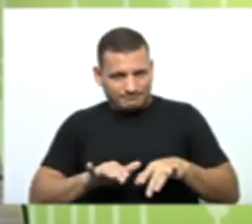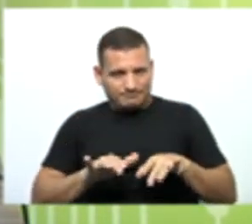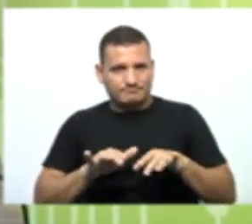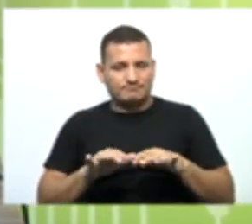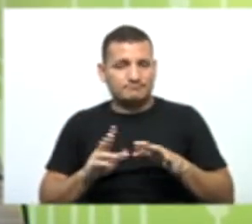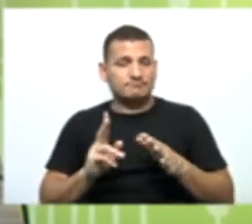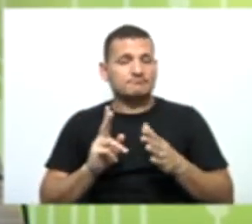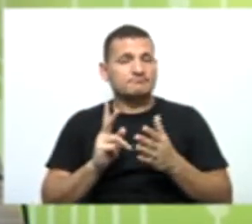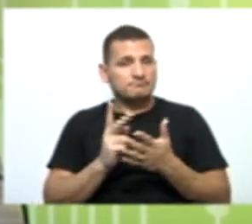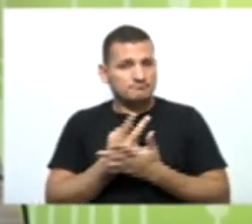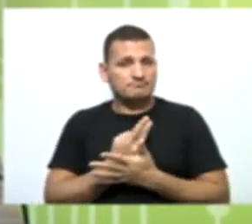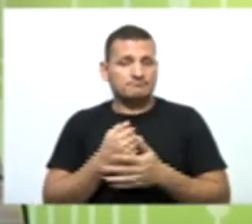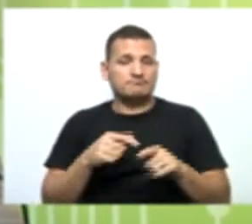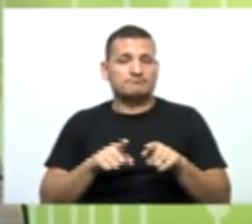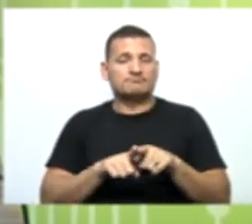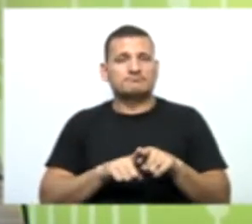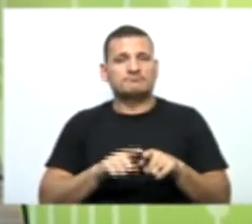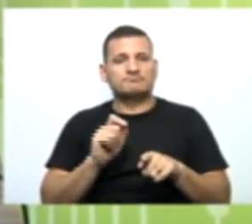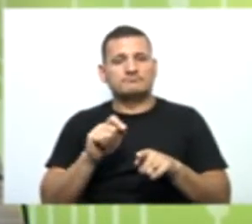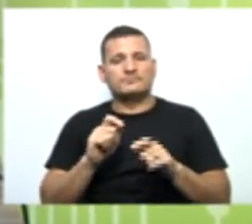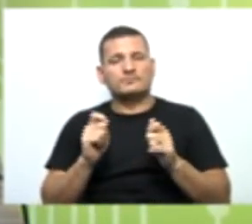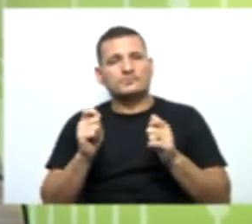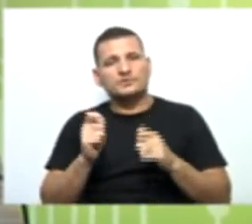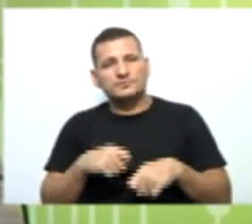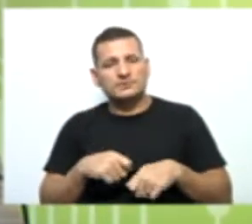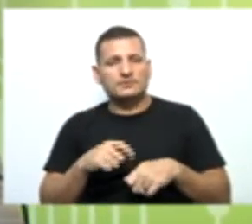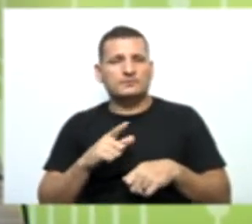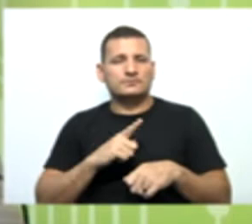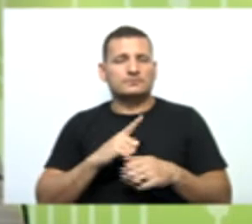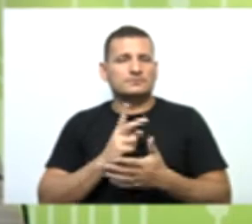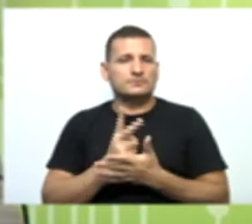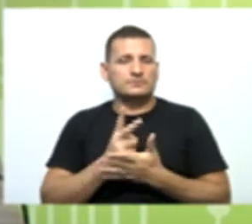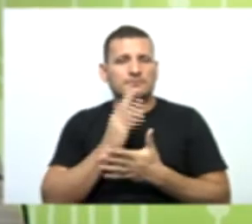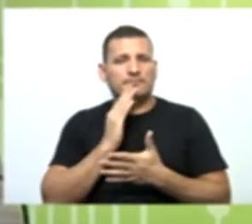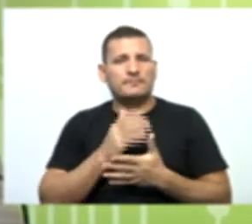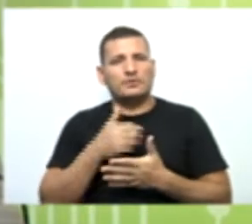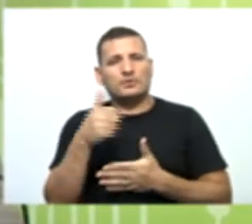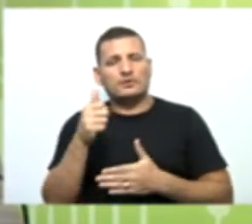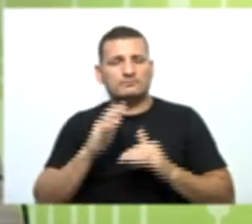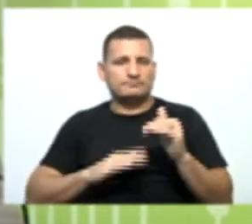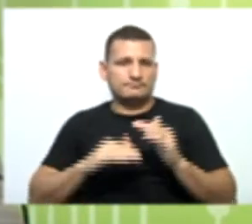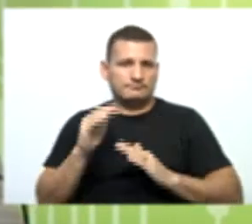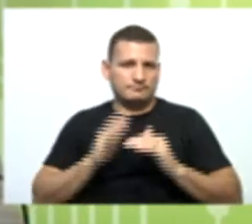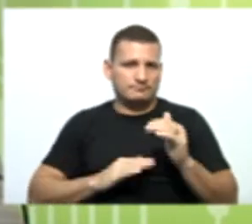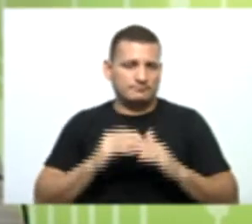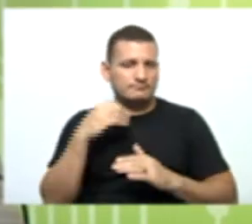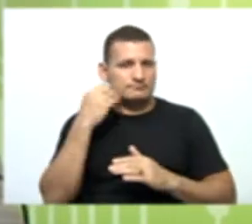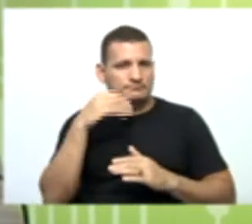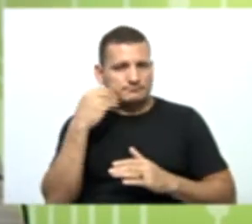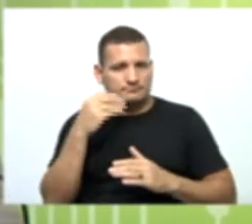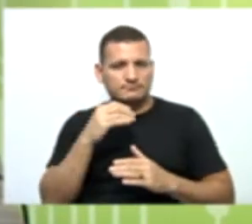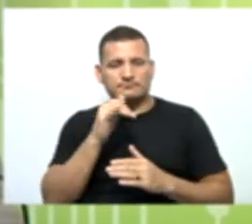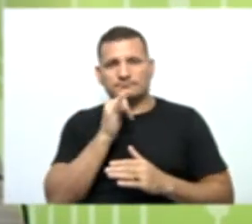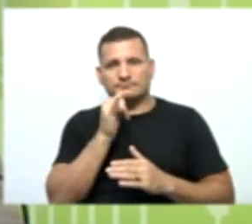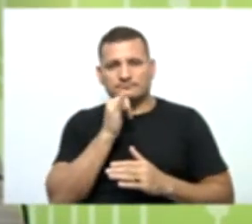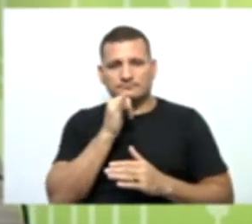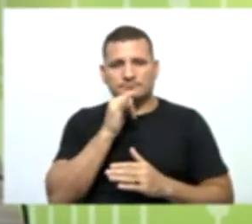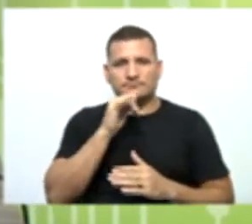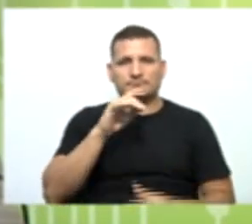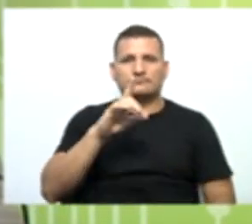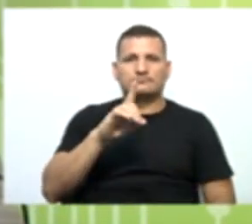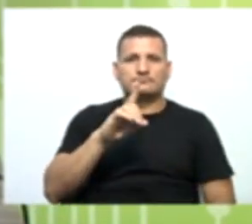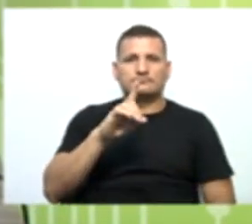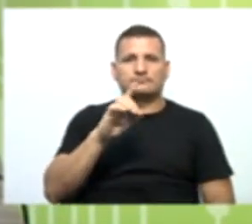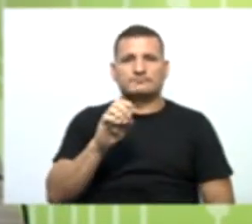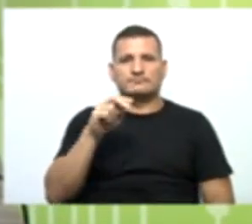também essa possibilidade de sempre melhorar a experiência do desenvolvedor. Por exemplo, Dennis Ritchie, que